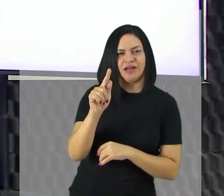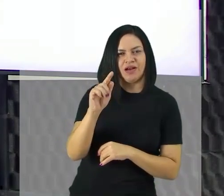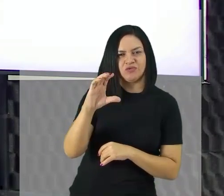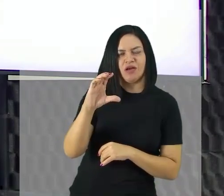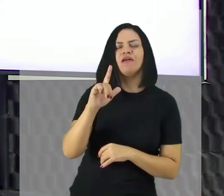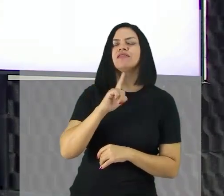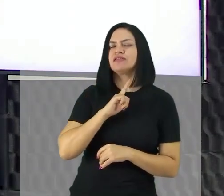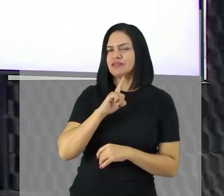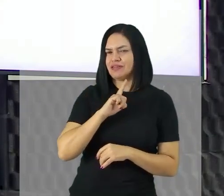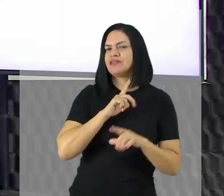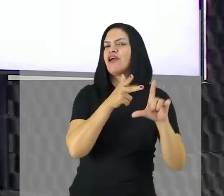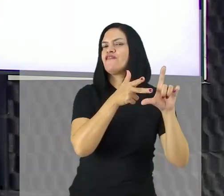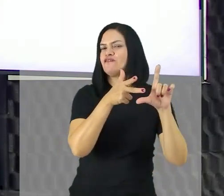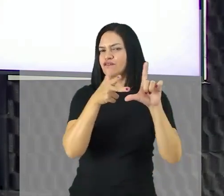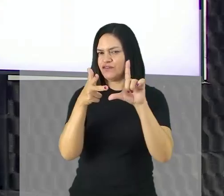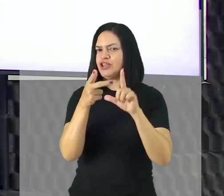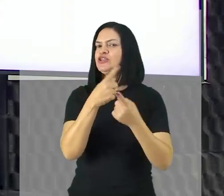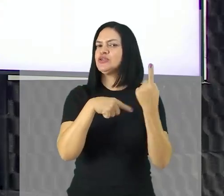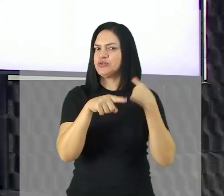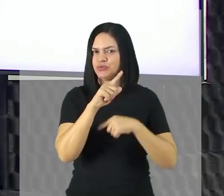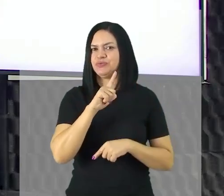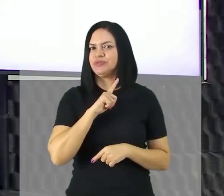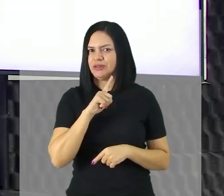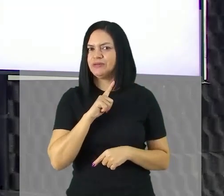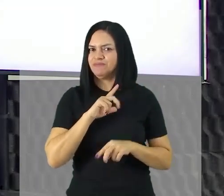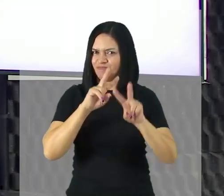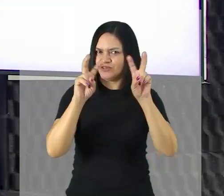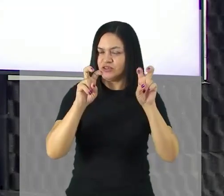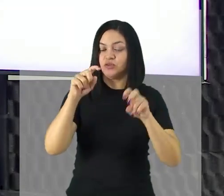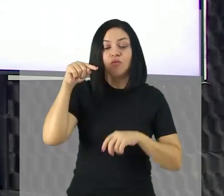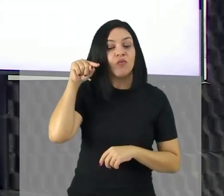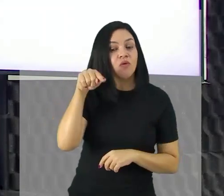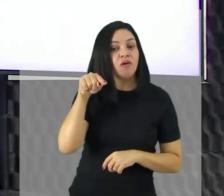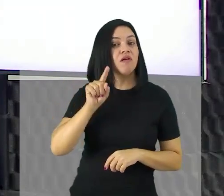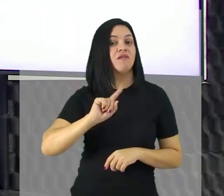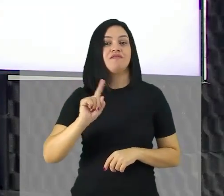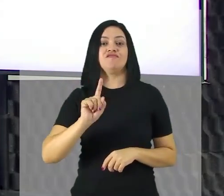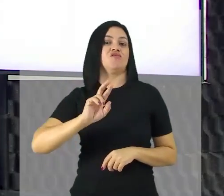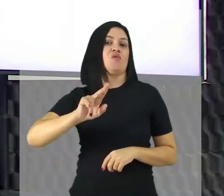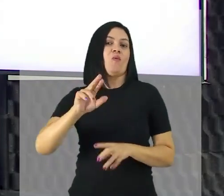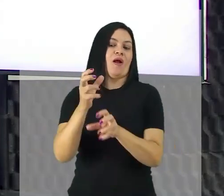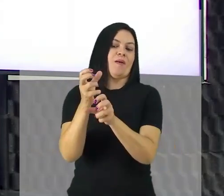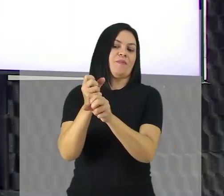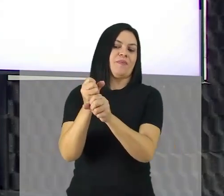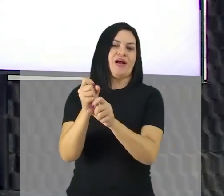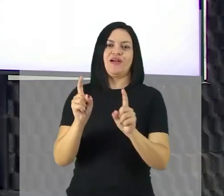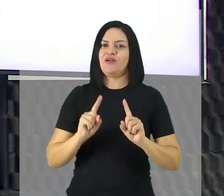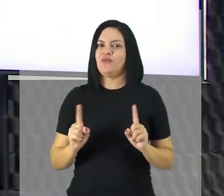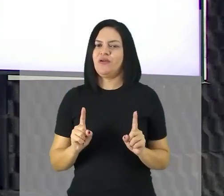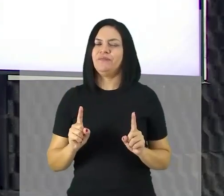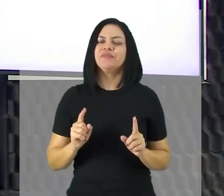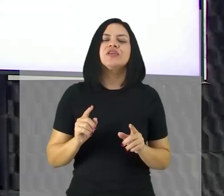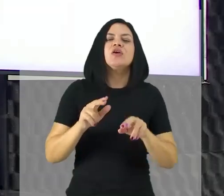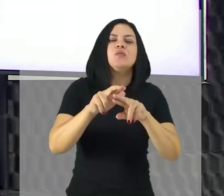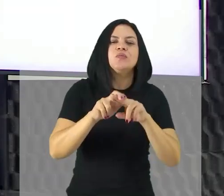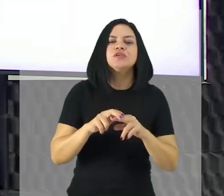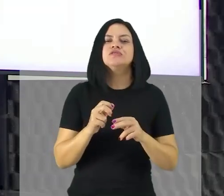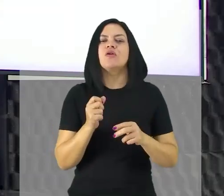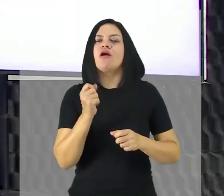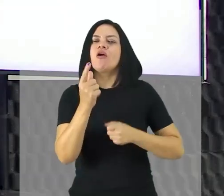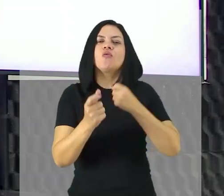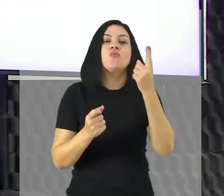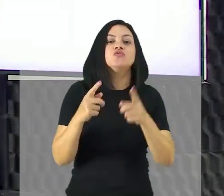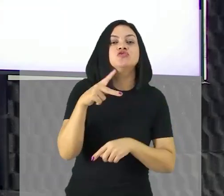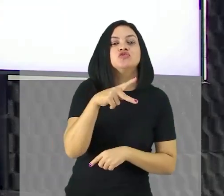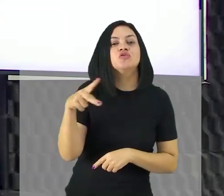vídeos anteriores falando disso. Essa daqui não é para a gente calcular, por isso que alguns professores dizem que é